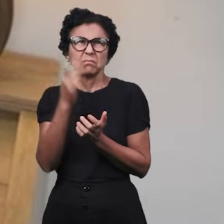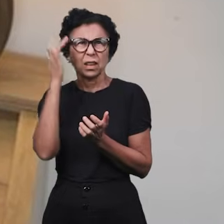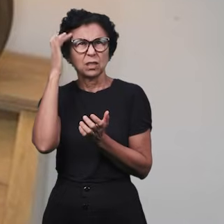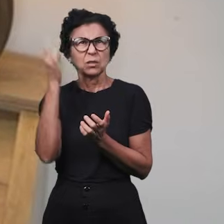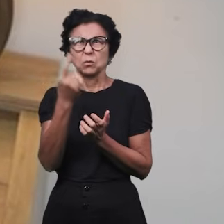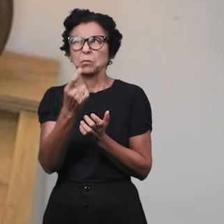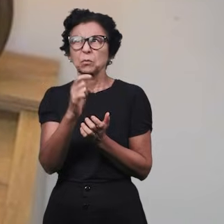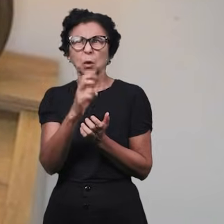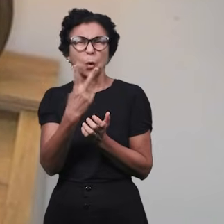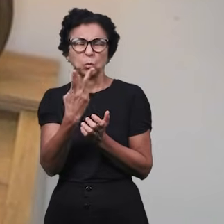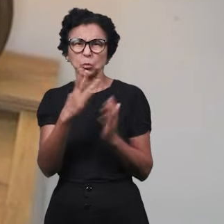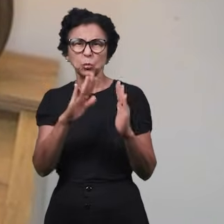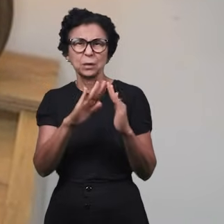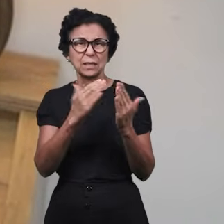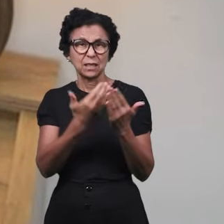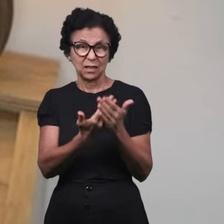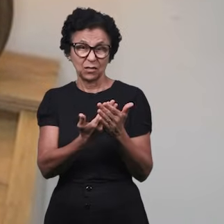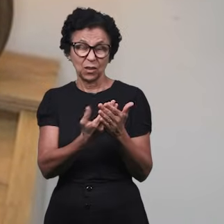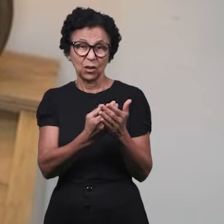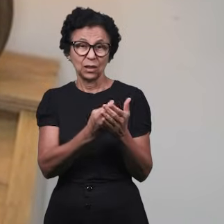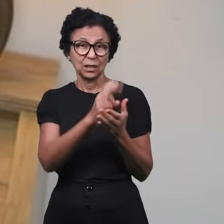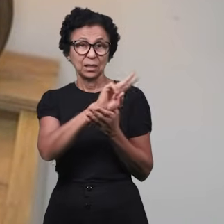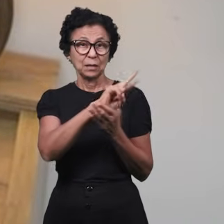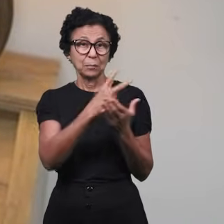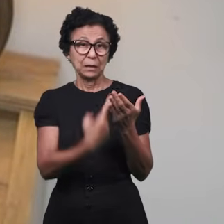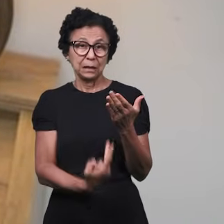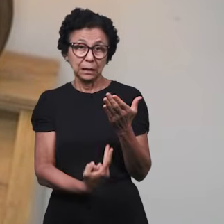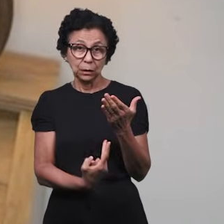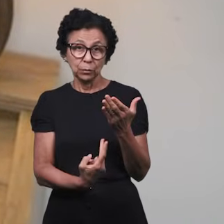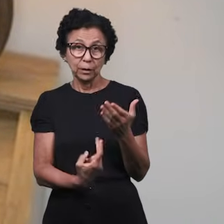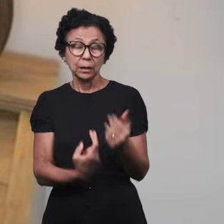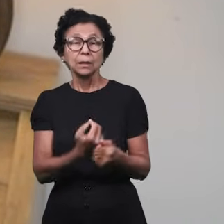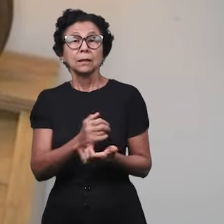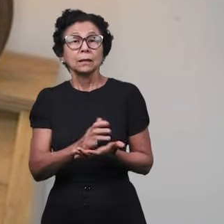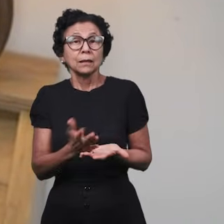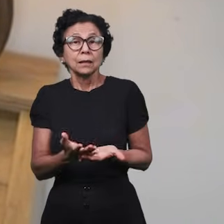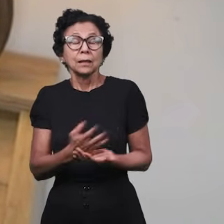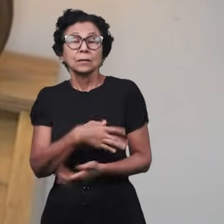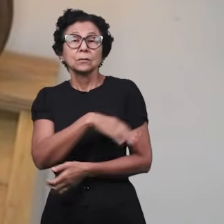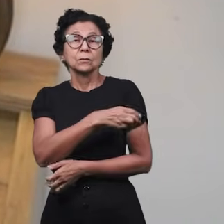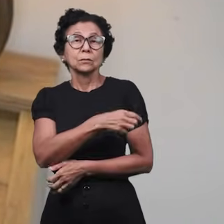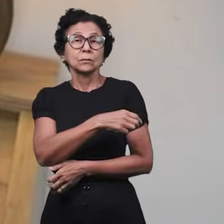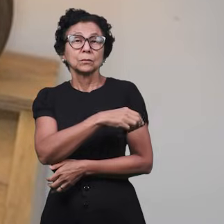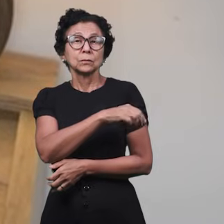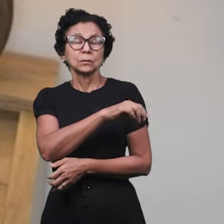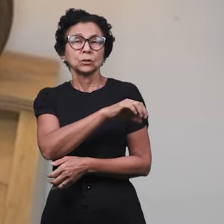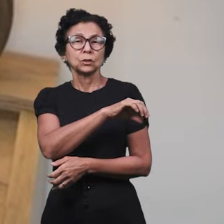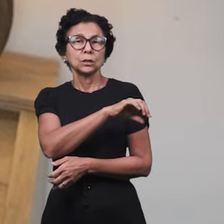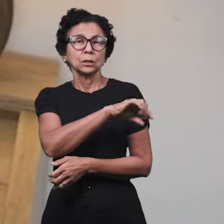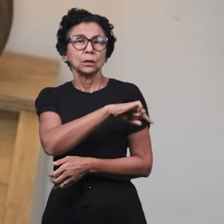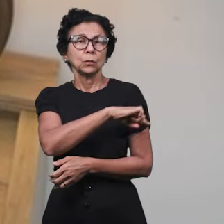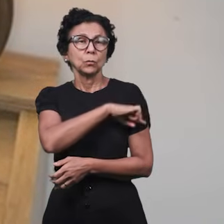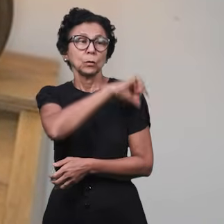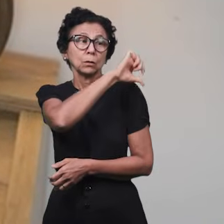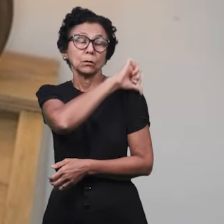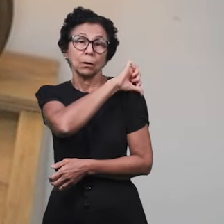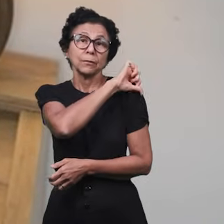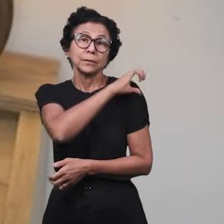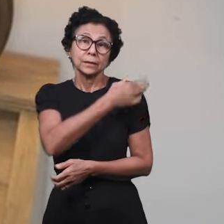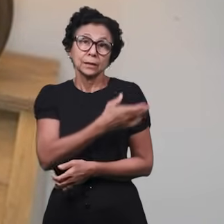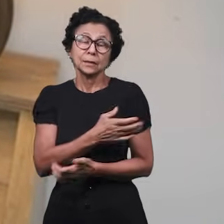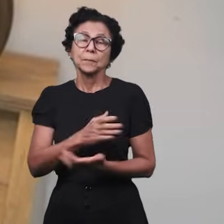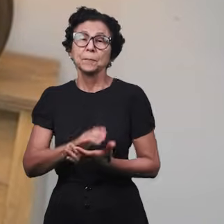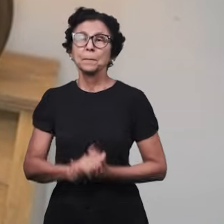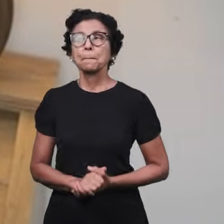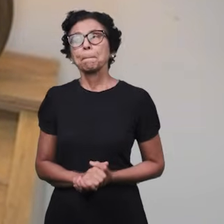2 unidades com ensino médio, então ele queria uma bênção da parte do Senhor. Nós, toda a igreja, pagando um